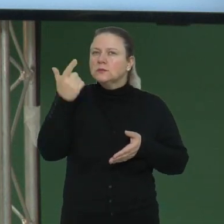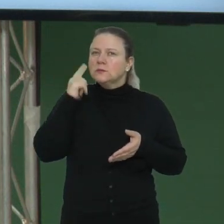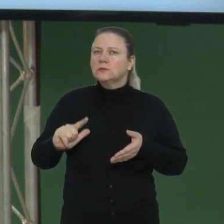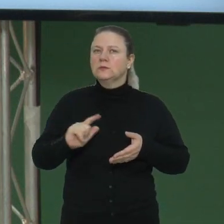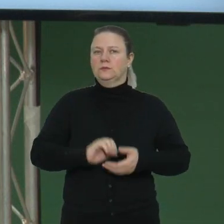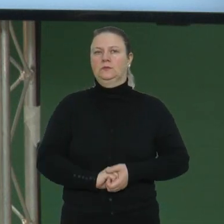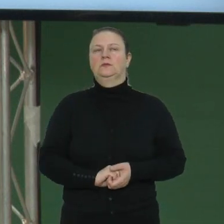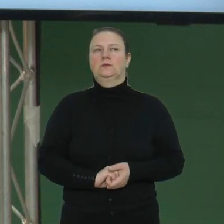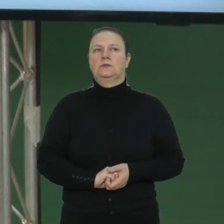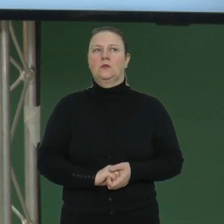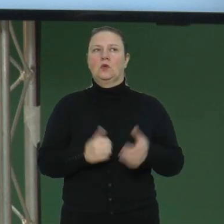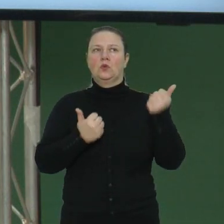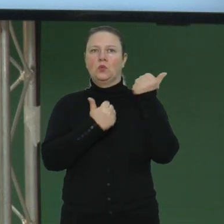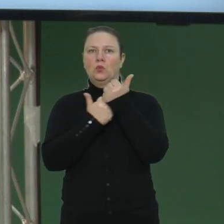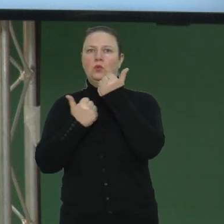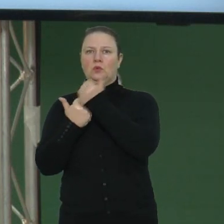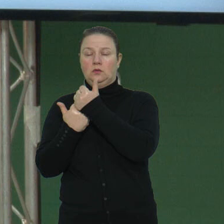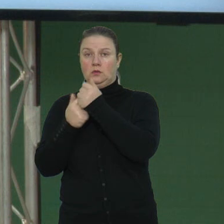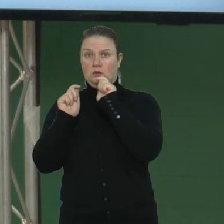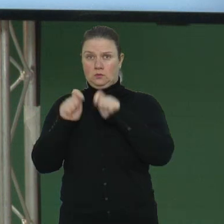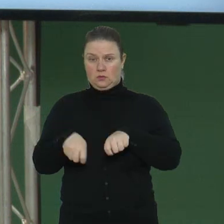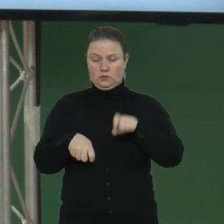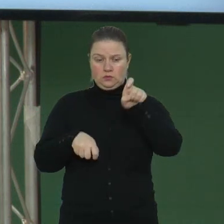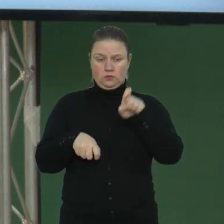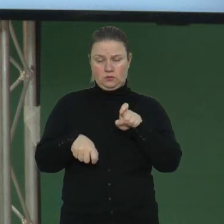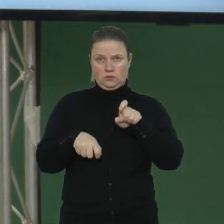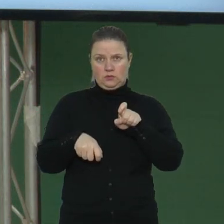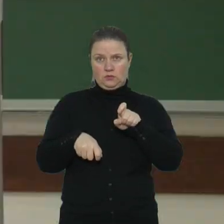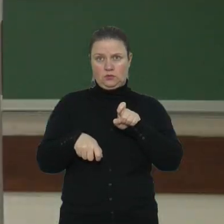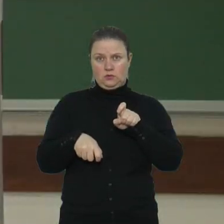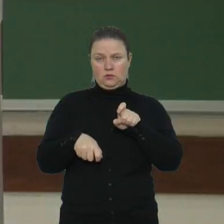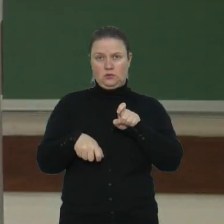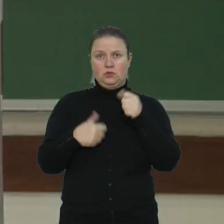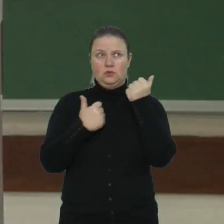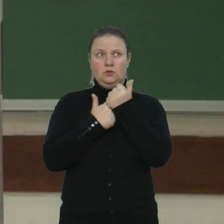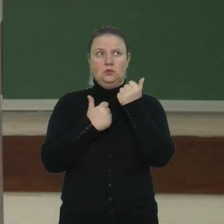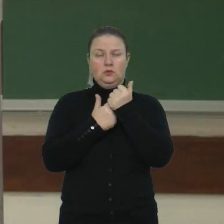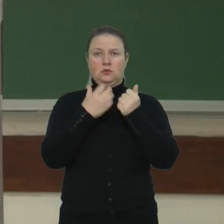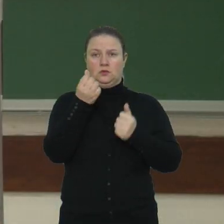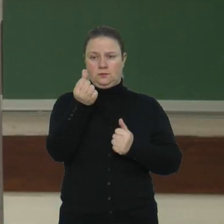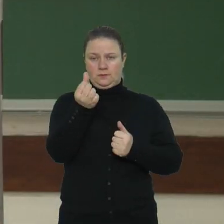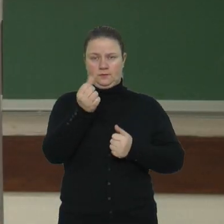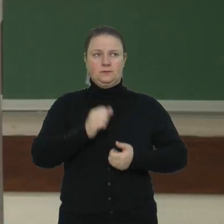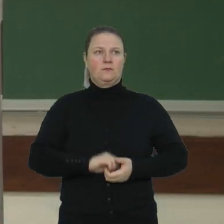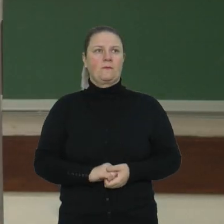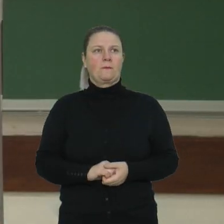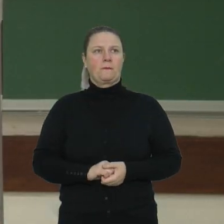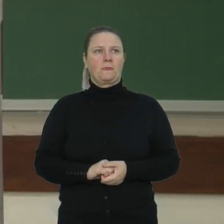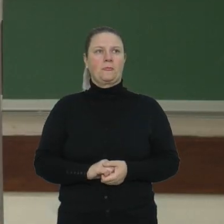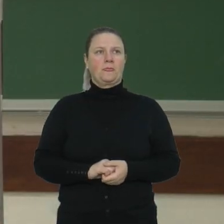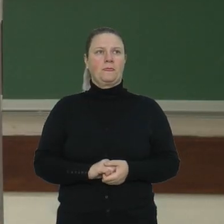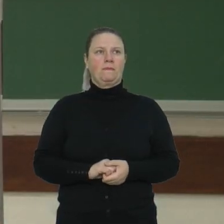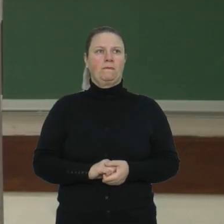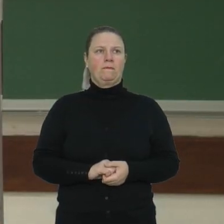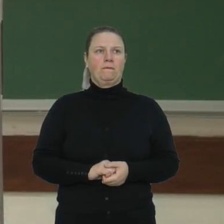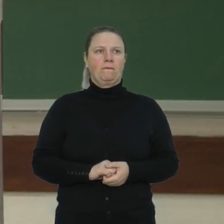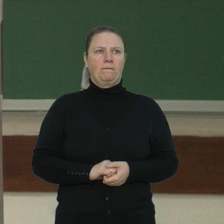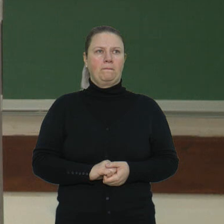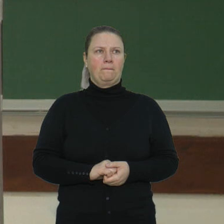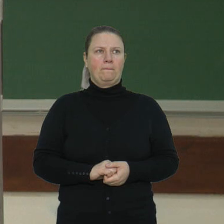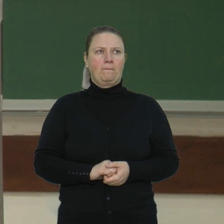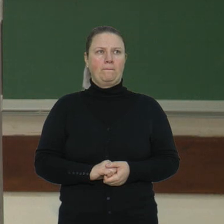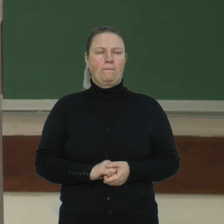eu posso substituir no lugar do x, por exemplo, quem? O 6. Vamos testar? Então eu vou ter aqui 2x